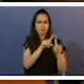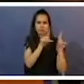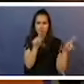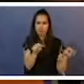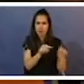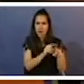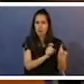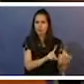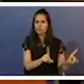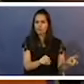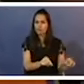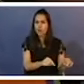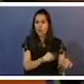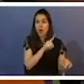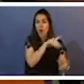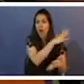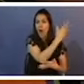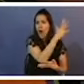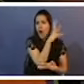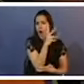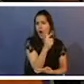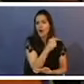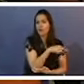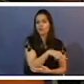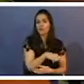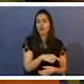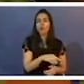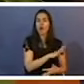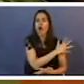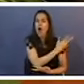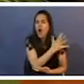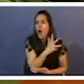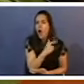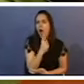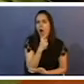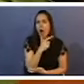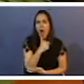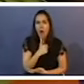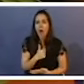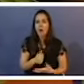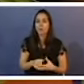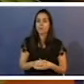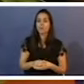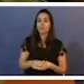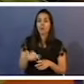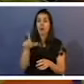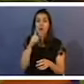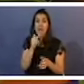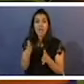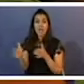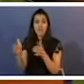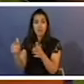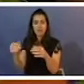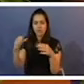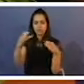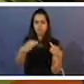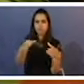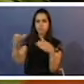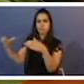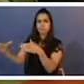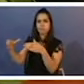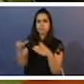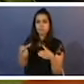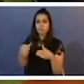nós temos a primeira imagem com muitas árvores essa de baixo também aqui nós temos né um rio com várias vitórias